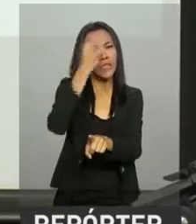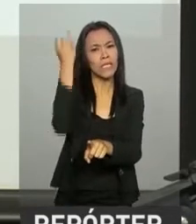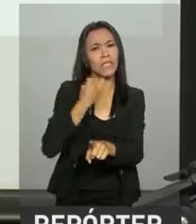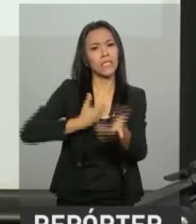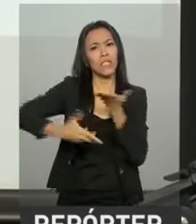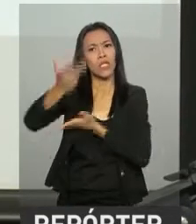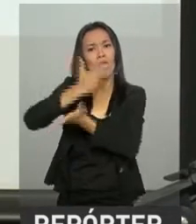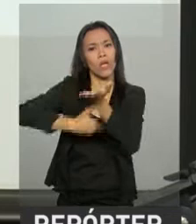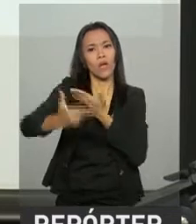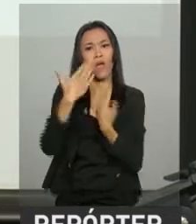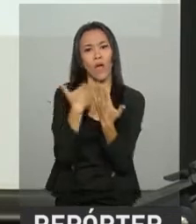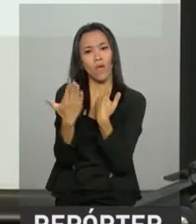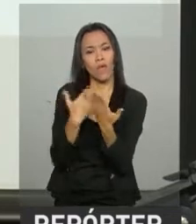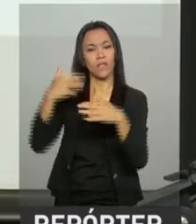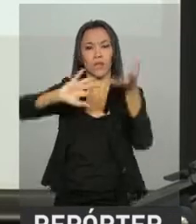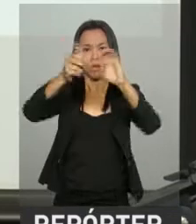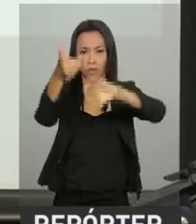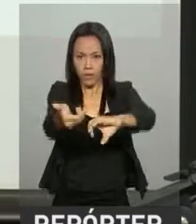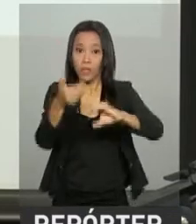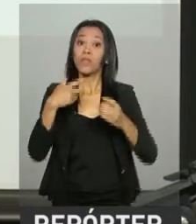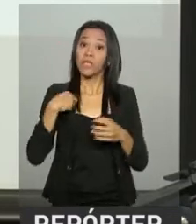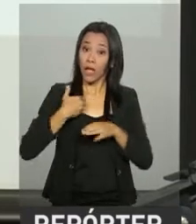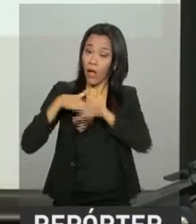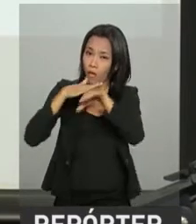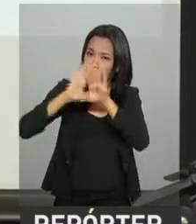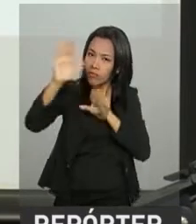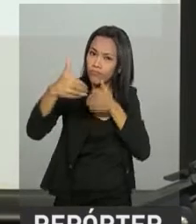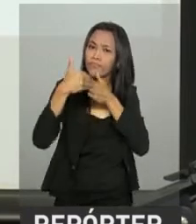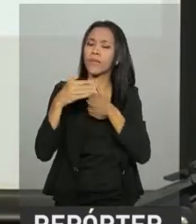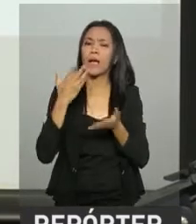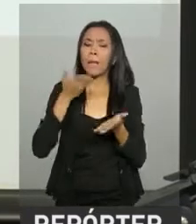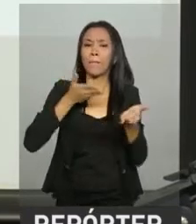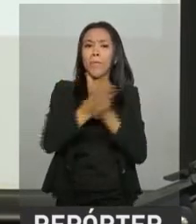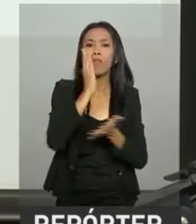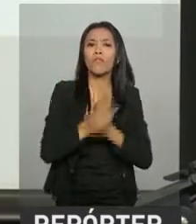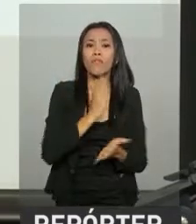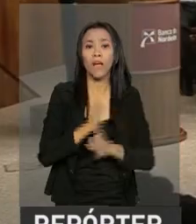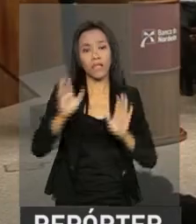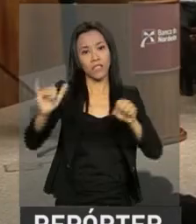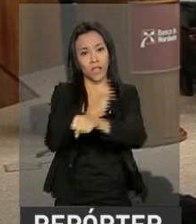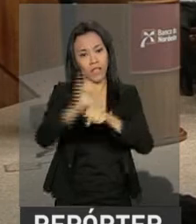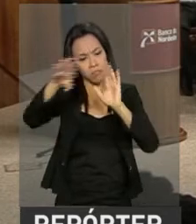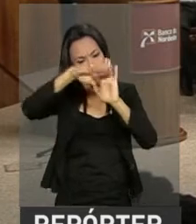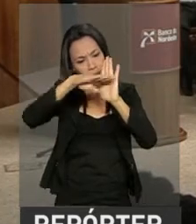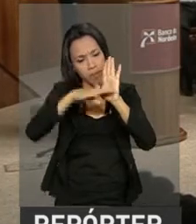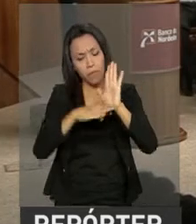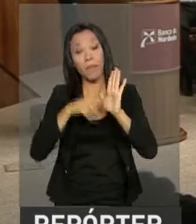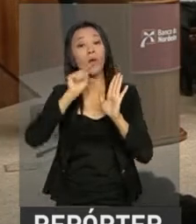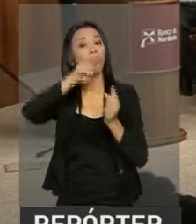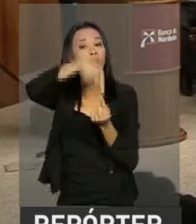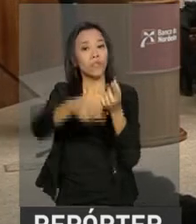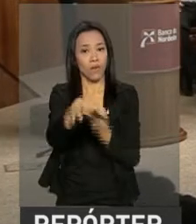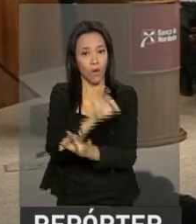congresso nacional e afirmou que está trabalhando com os parlamentares na aprovação de medidas importantes para reorganizar o país e